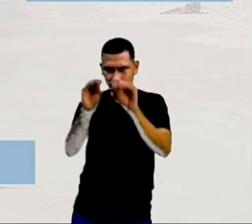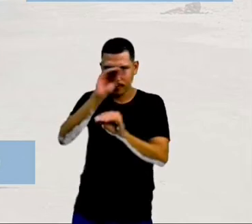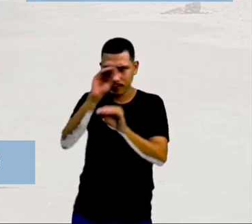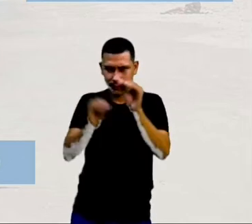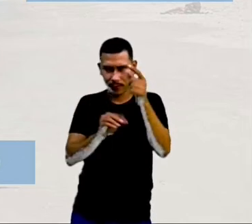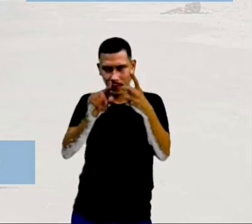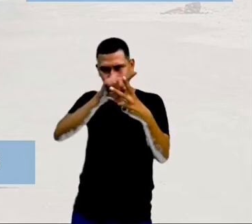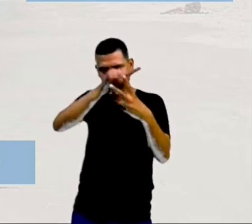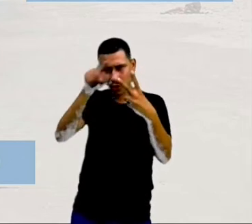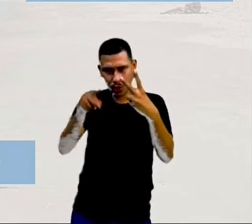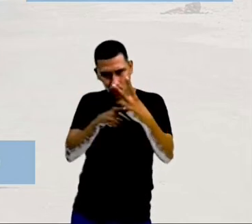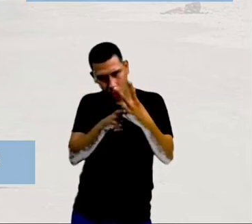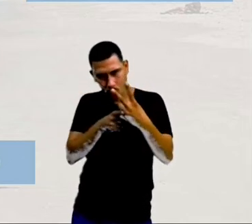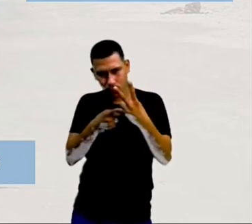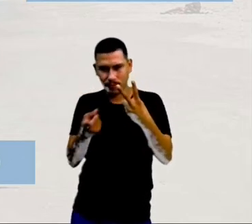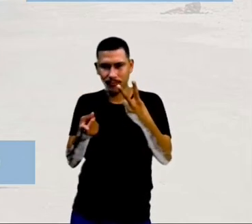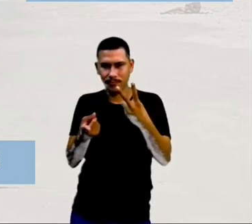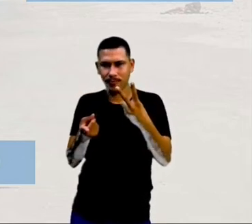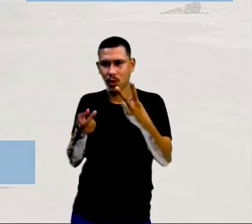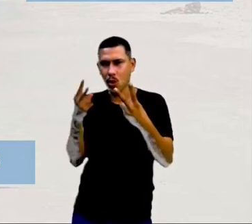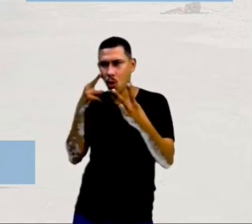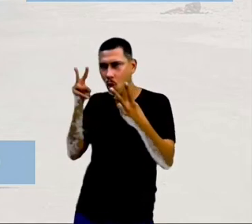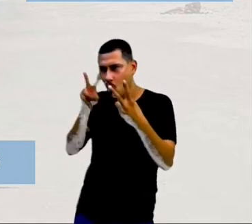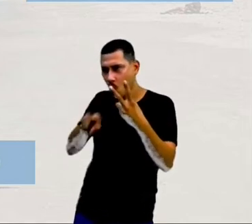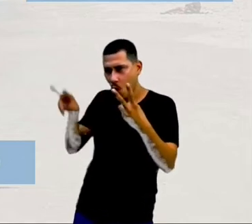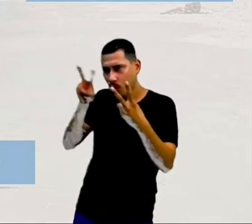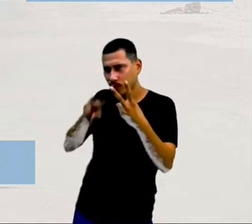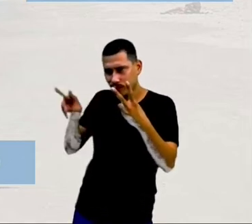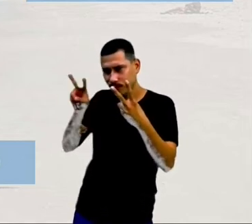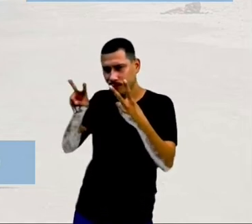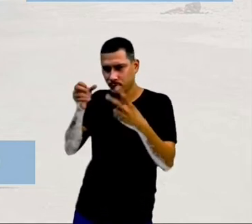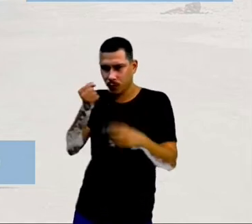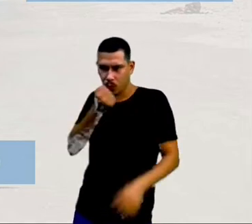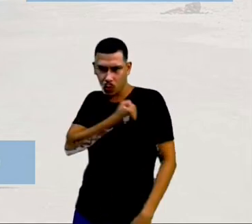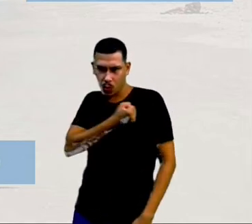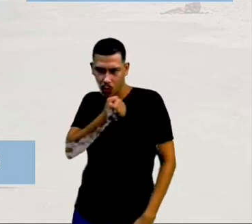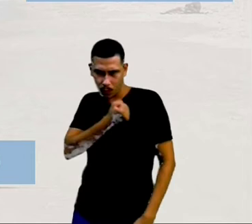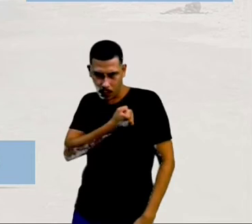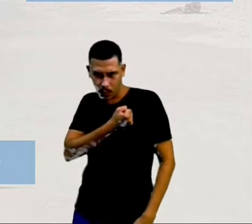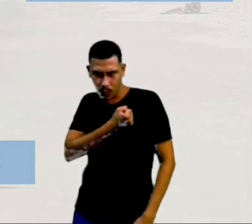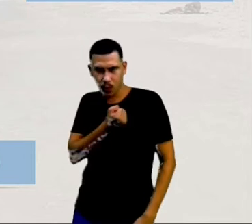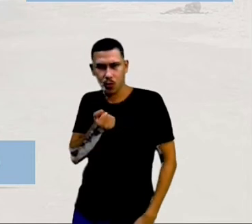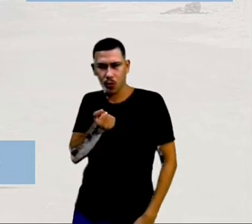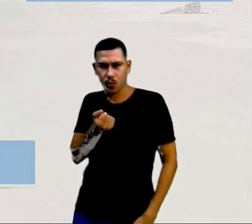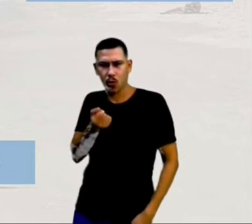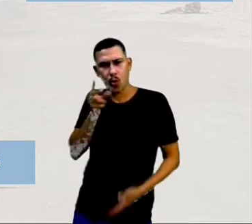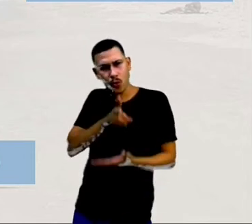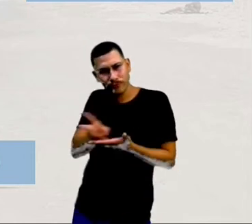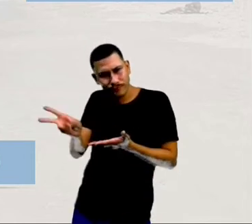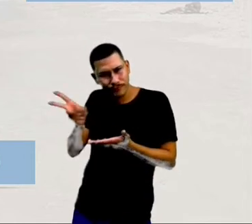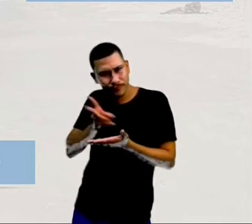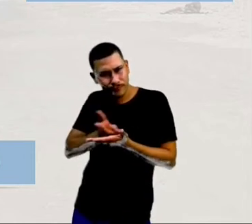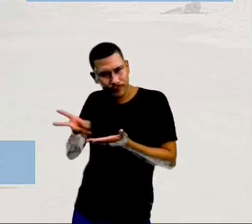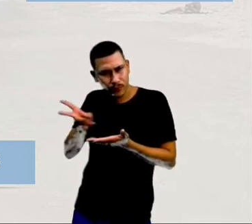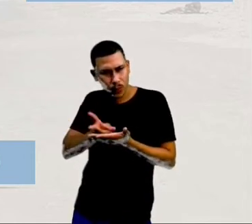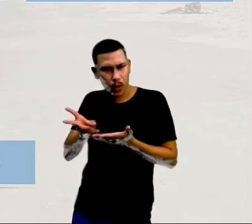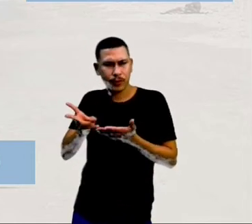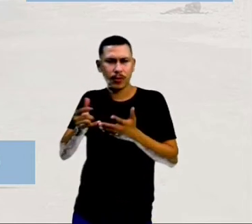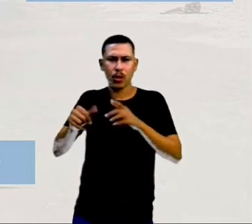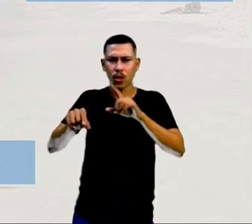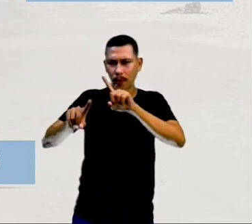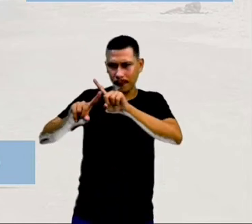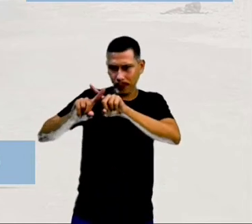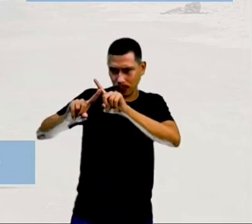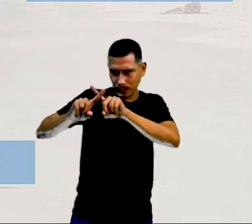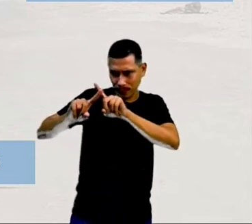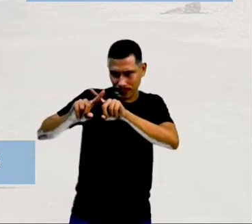dois que sobraram. A gente vai pegar com que esse termo consequente, ele vá multiplicar